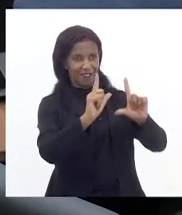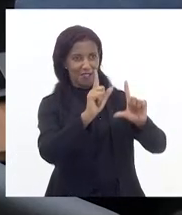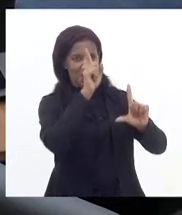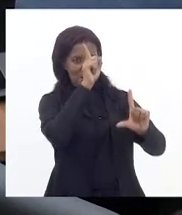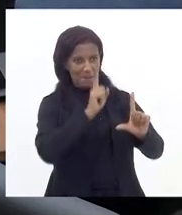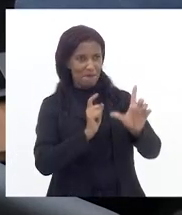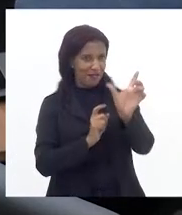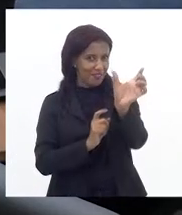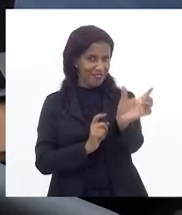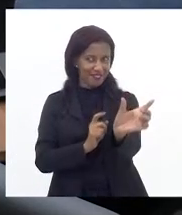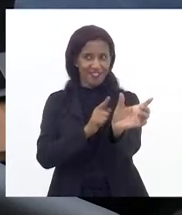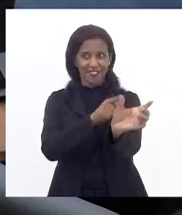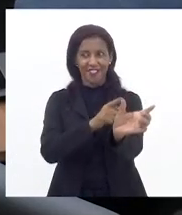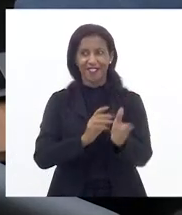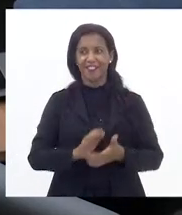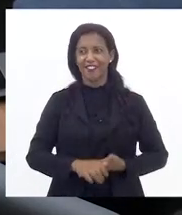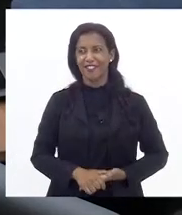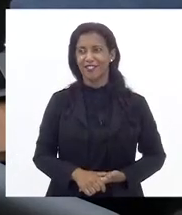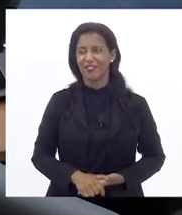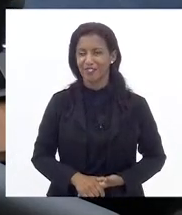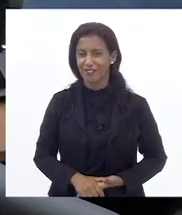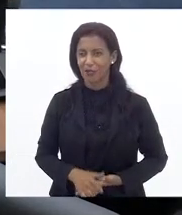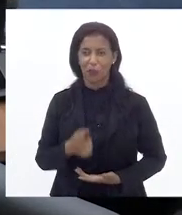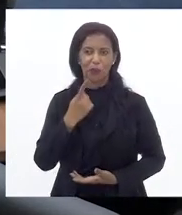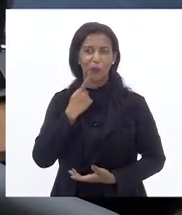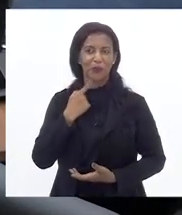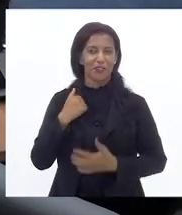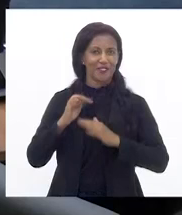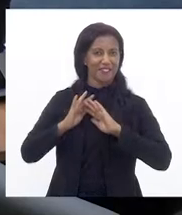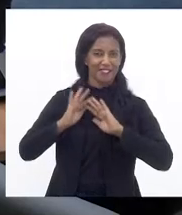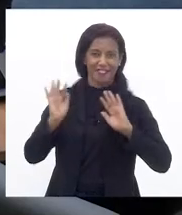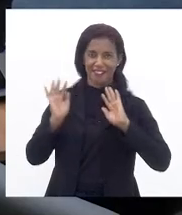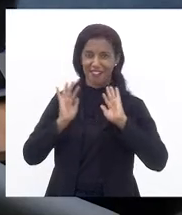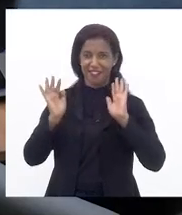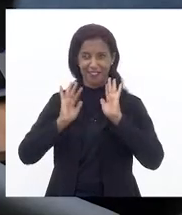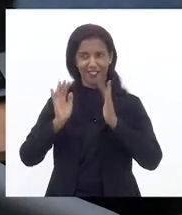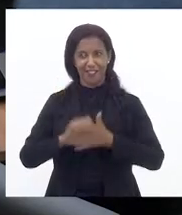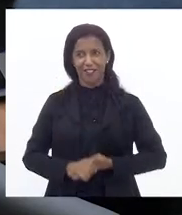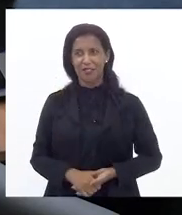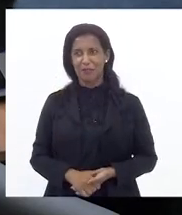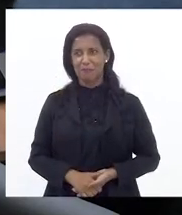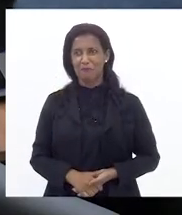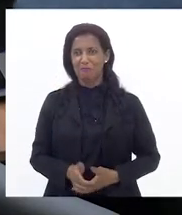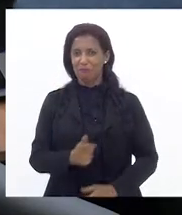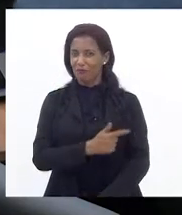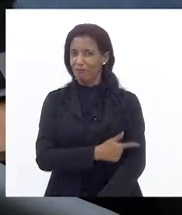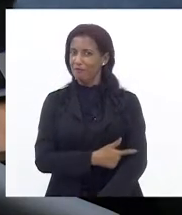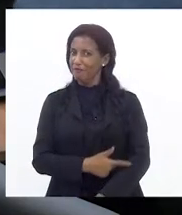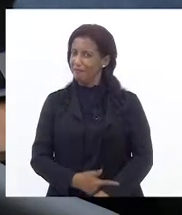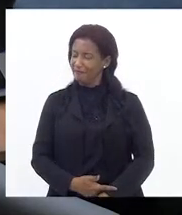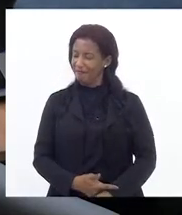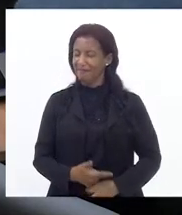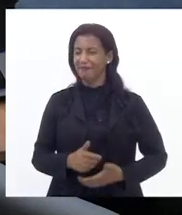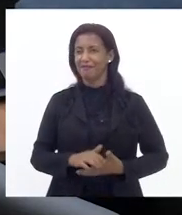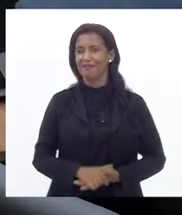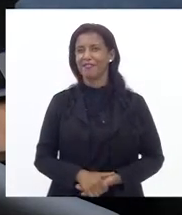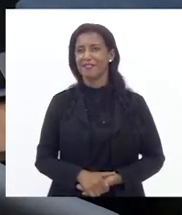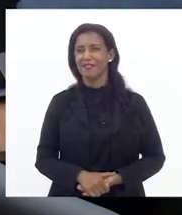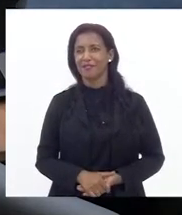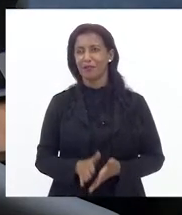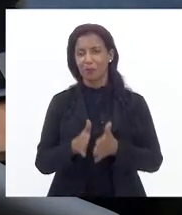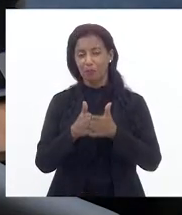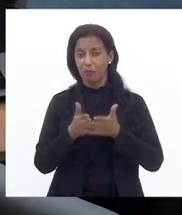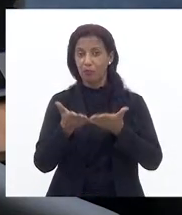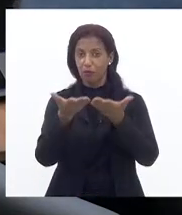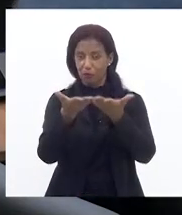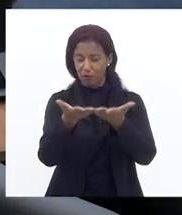essa seja lá não é Ou deseja não quero saber quem delicadeza com tanta delicadeza ao sua vó